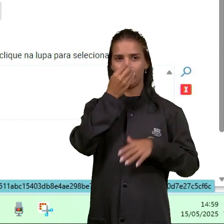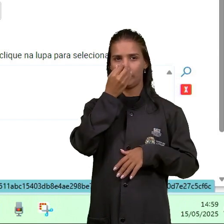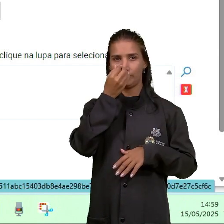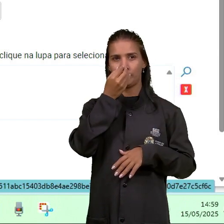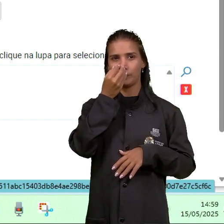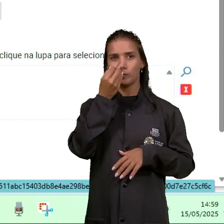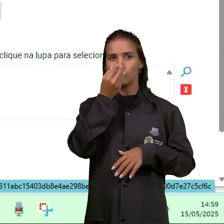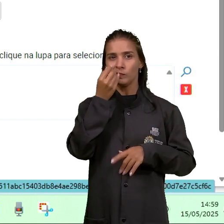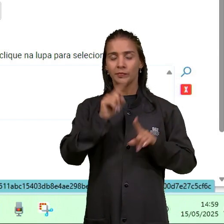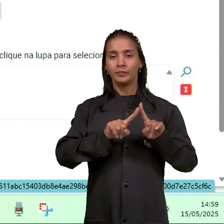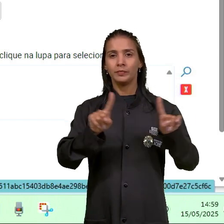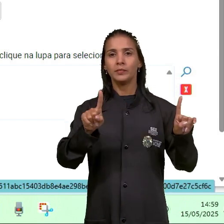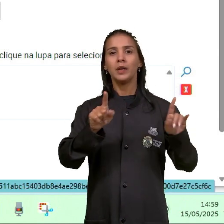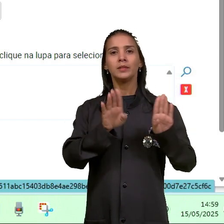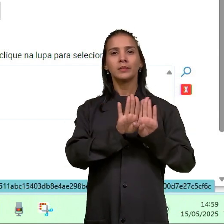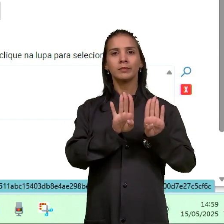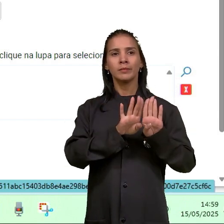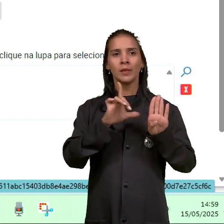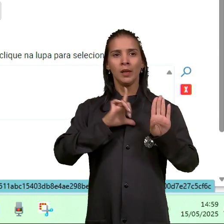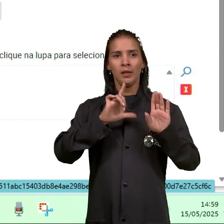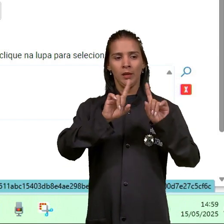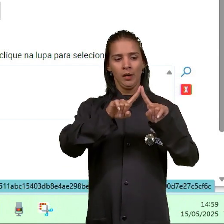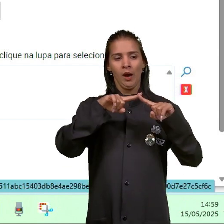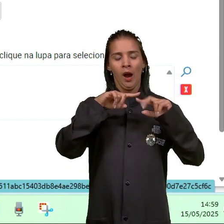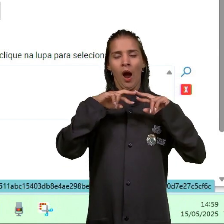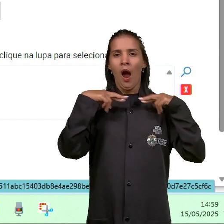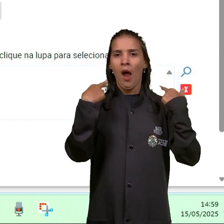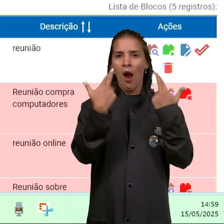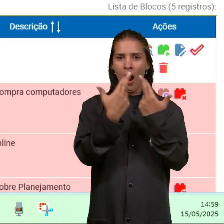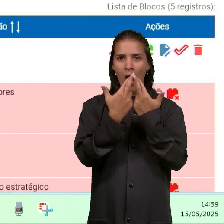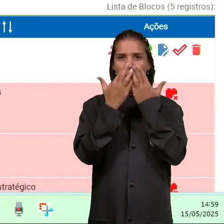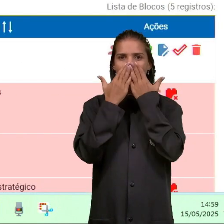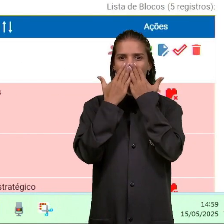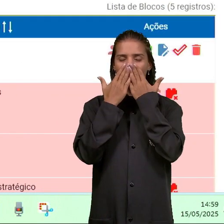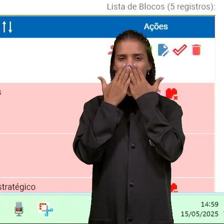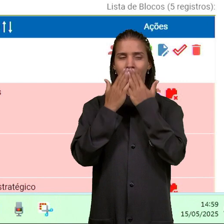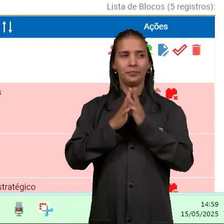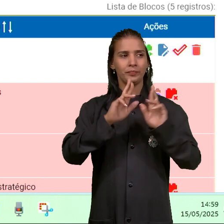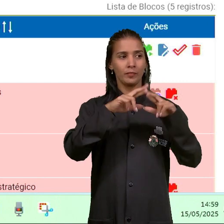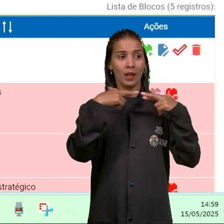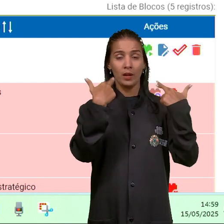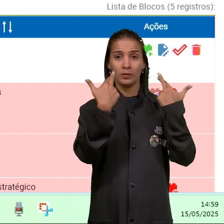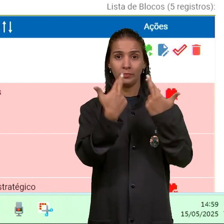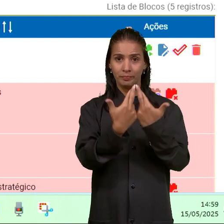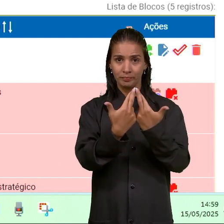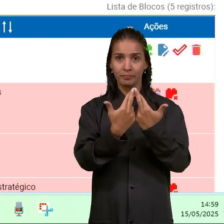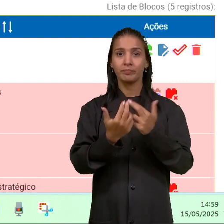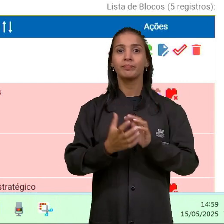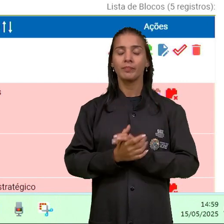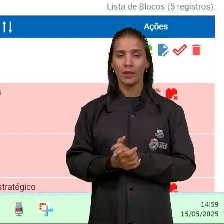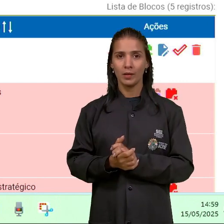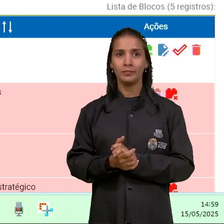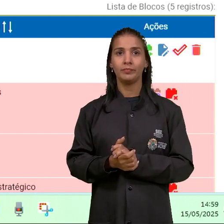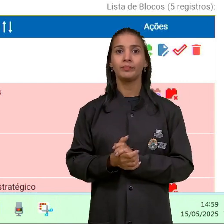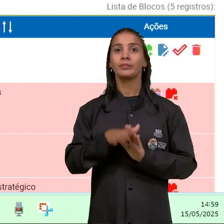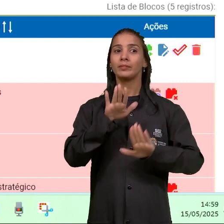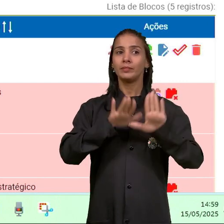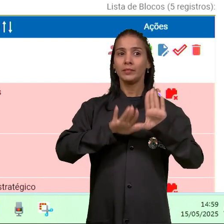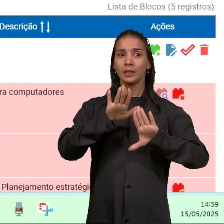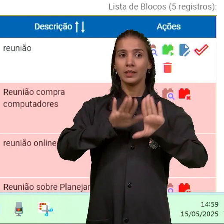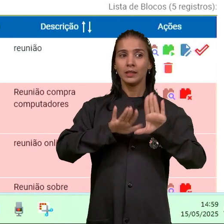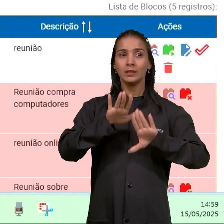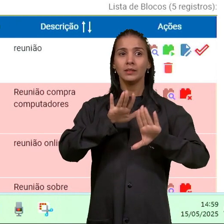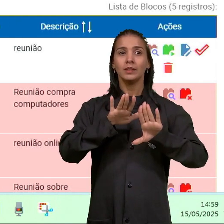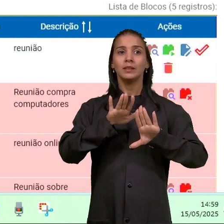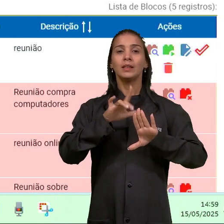eu faltou falar com vocês sobre o bloco de reuniões, tá? É outra funcionalidade, pessoal, que eu percebo que é muito pouco